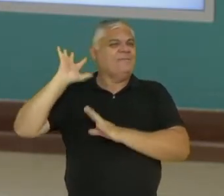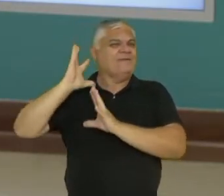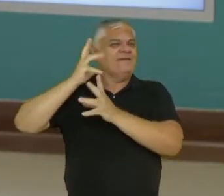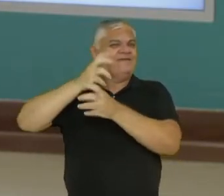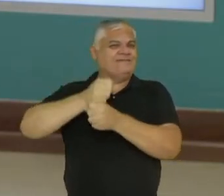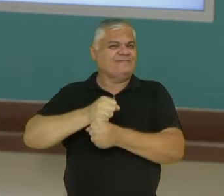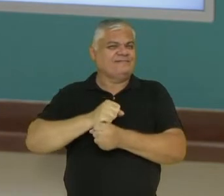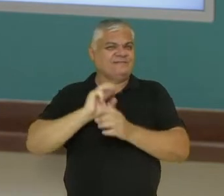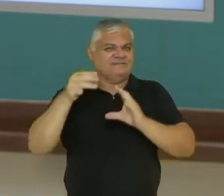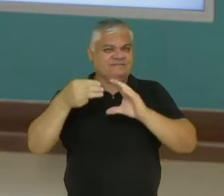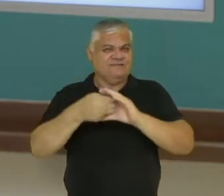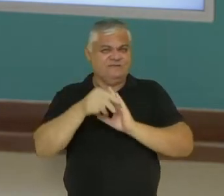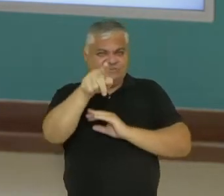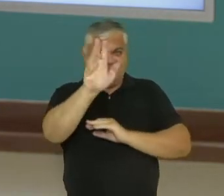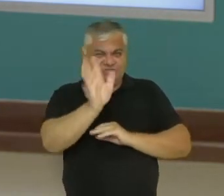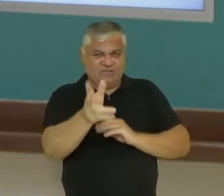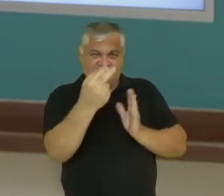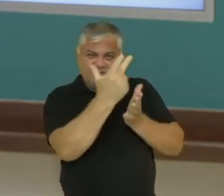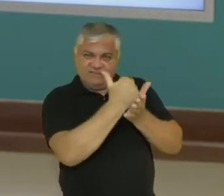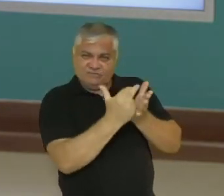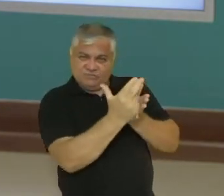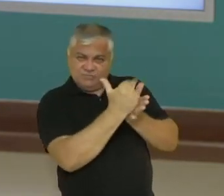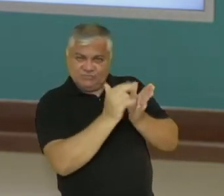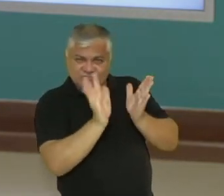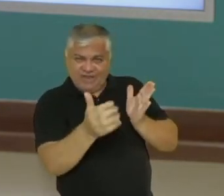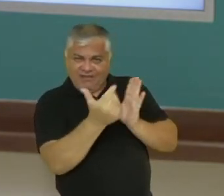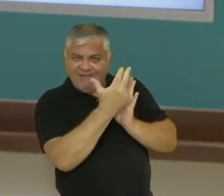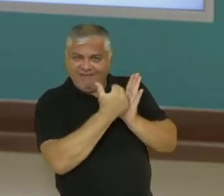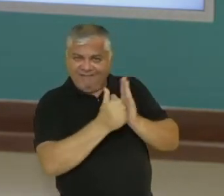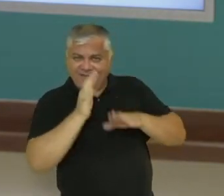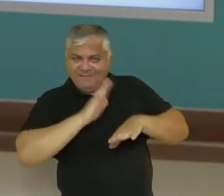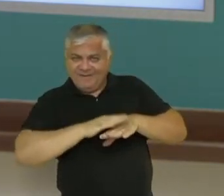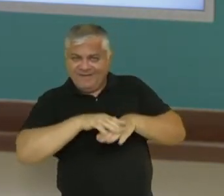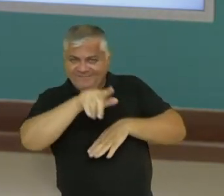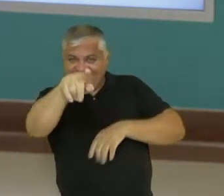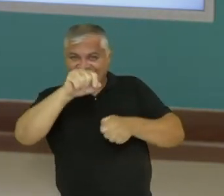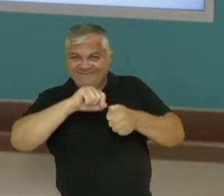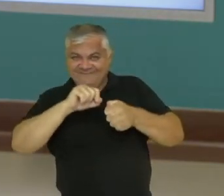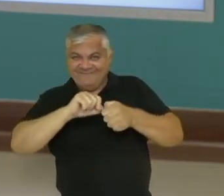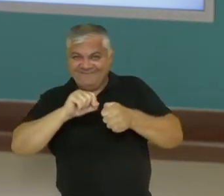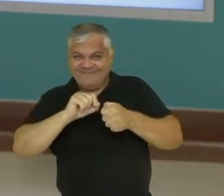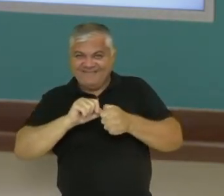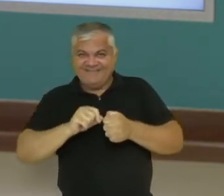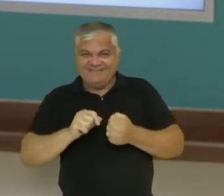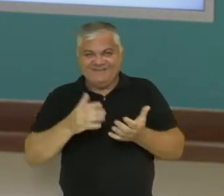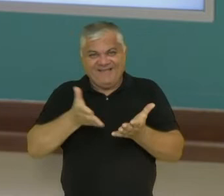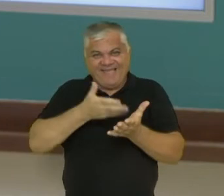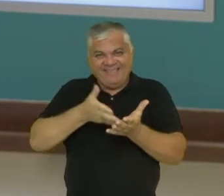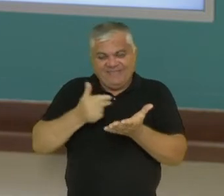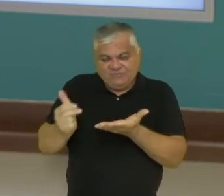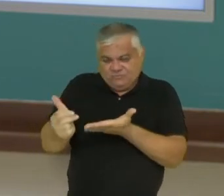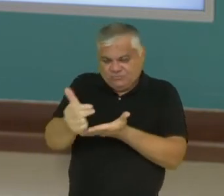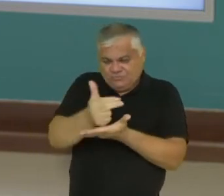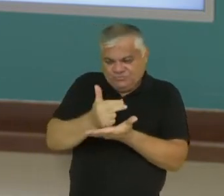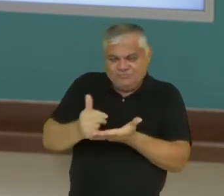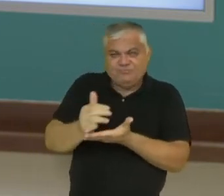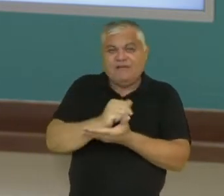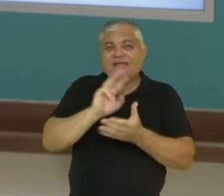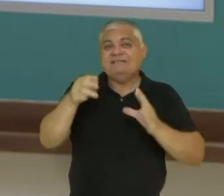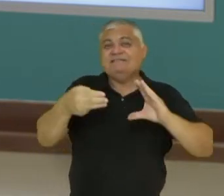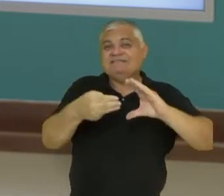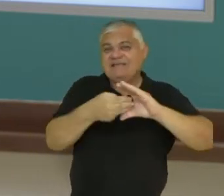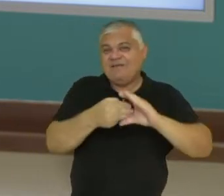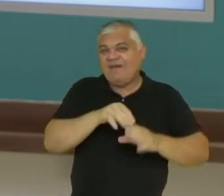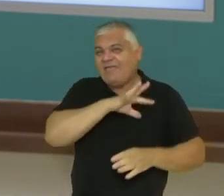você já fez desenho sobre a célula? A tua professora pediu para você? Esquematize aí no teu caderno uma célula animal. Você gostou